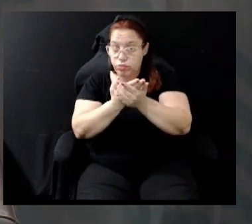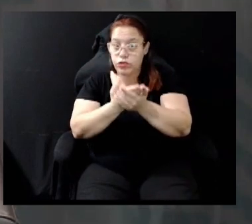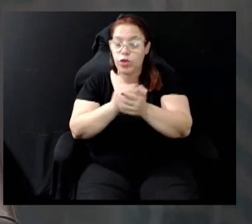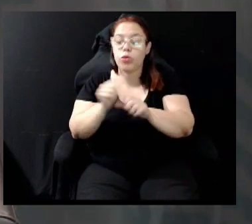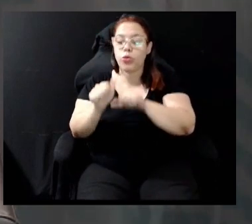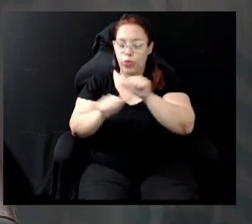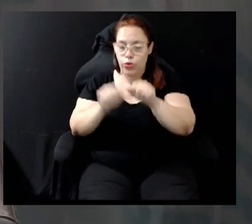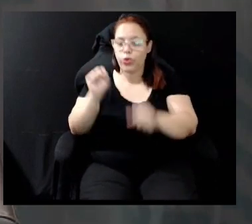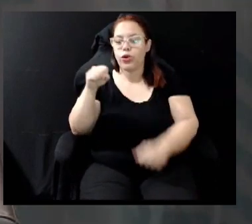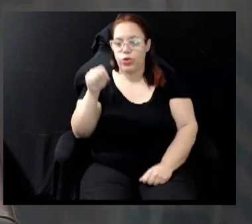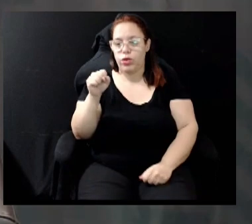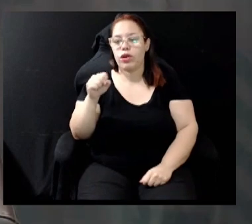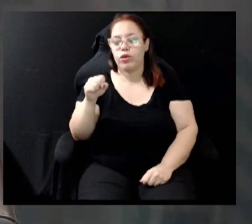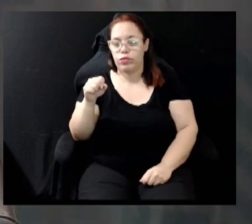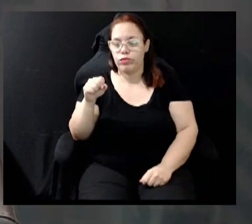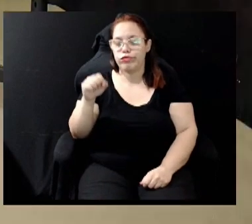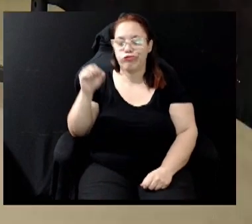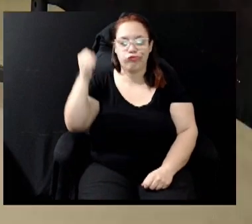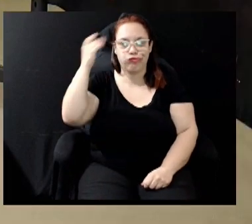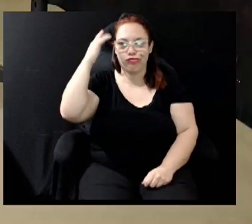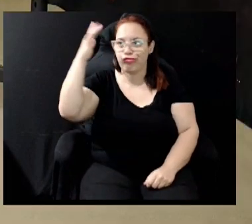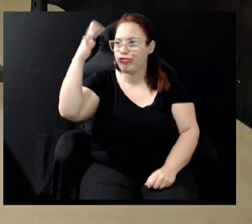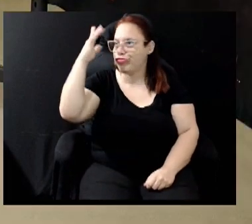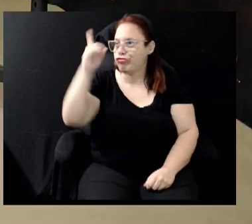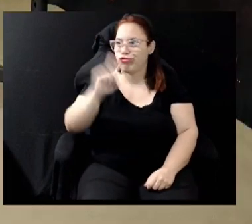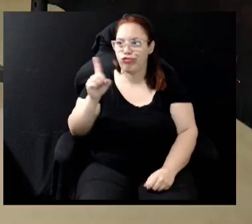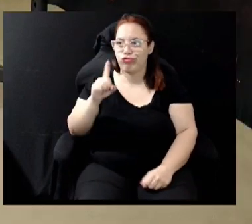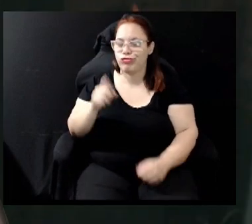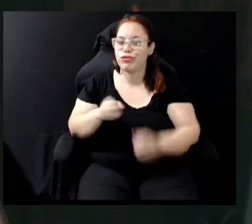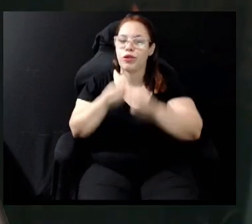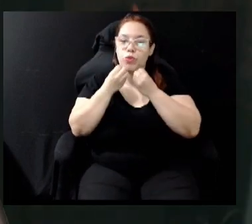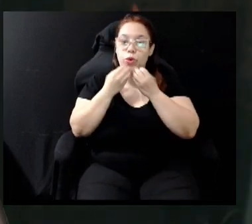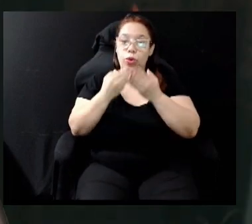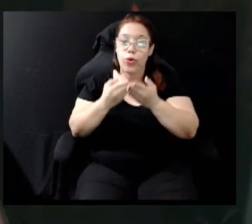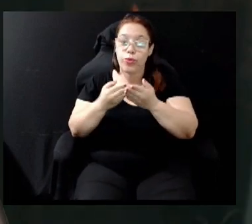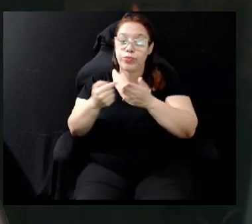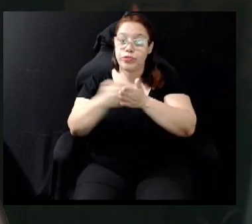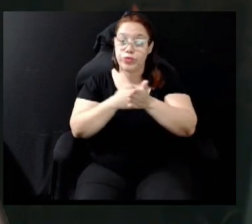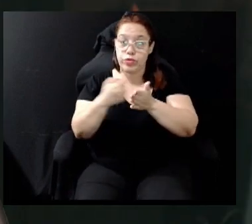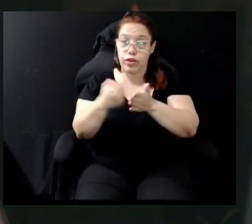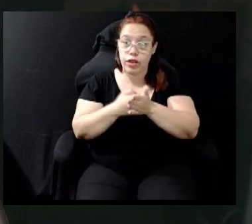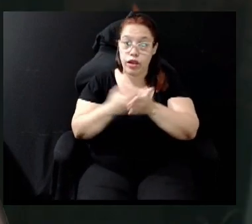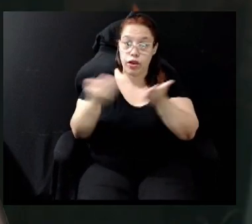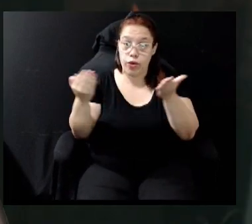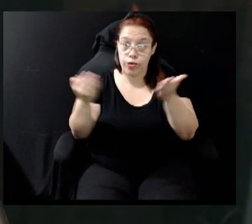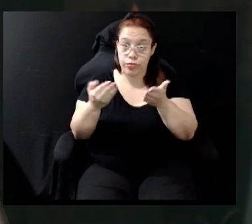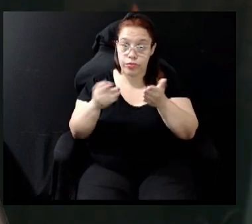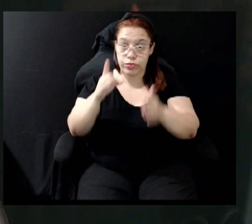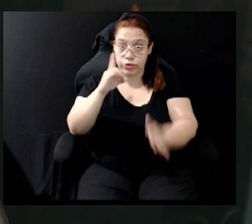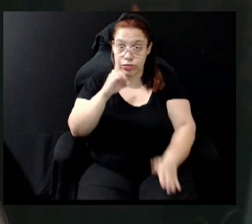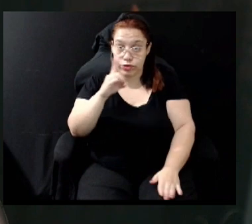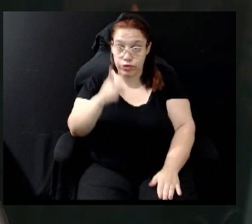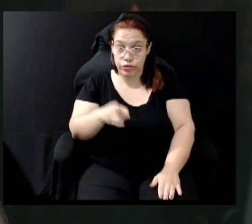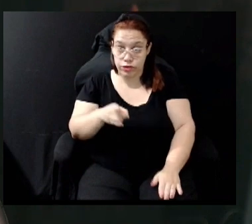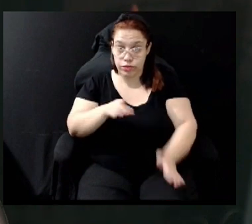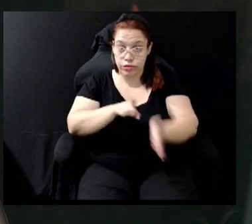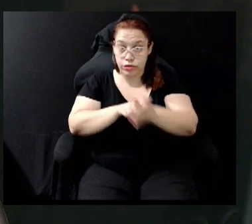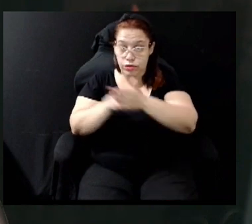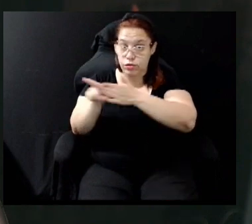a nostalgia, ela não se emprega aí, não. Muito bem, vindo mais perguntas, porque agora nós vamos direcionar a pergunta